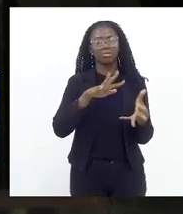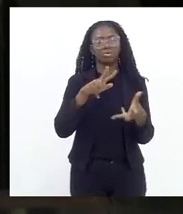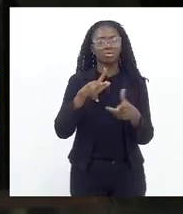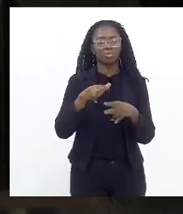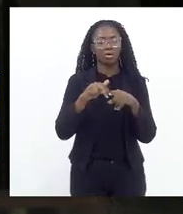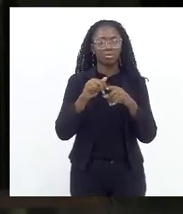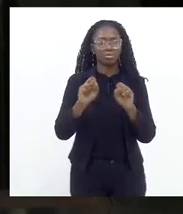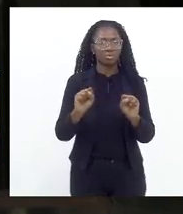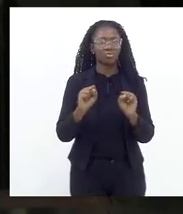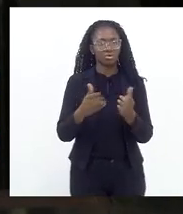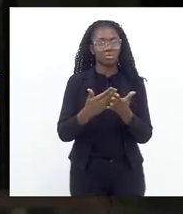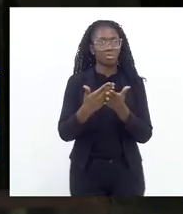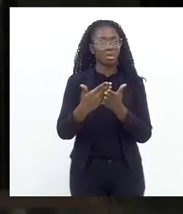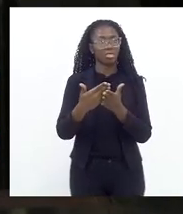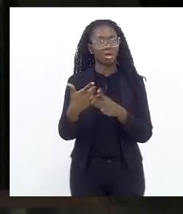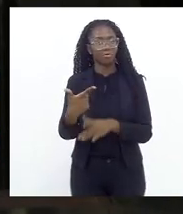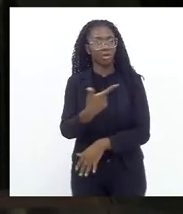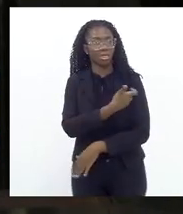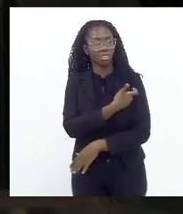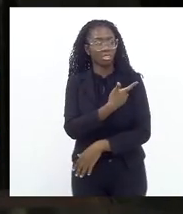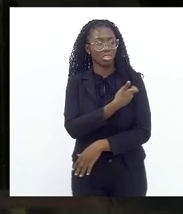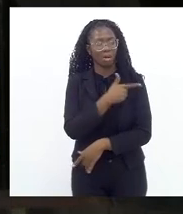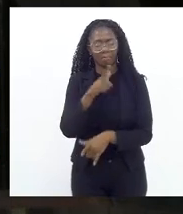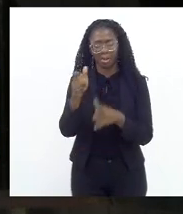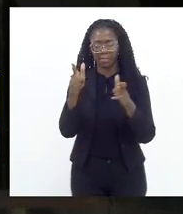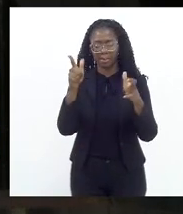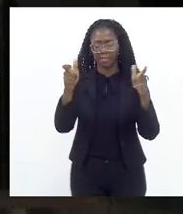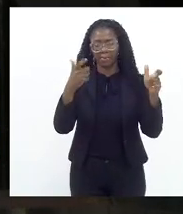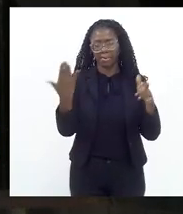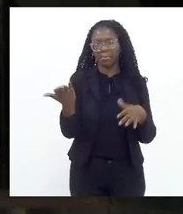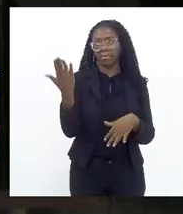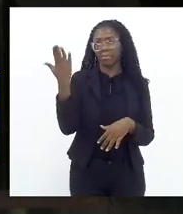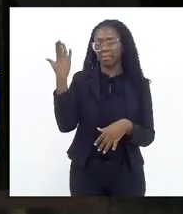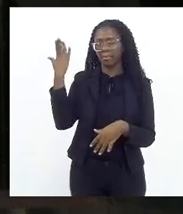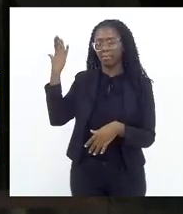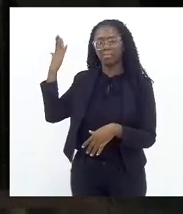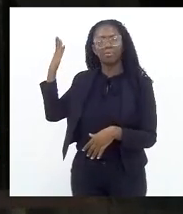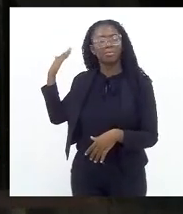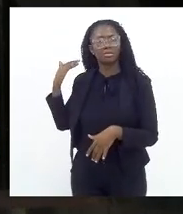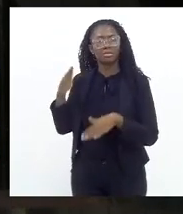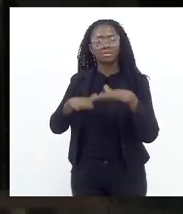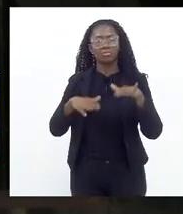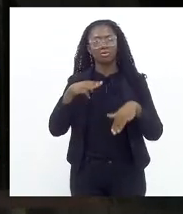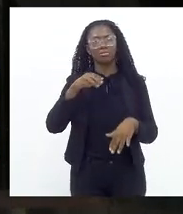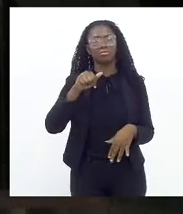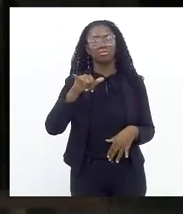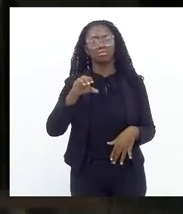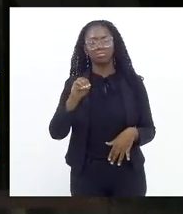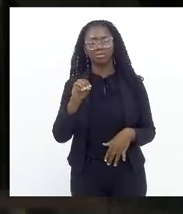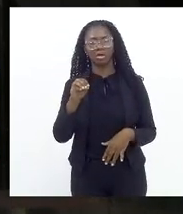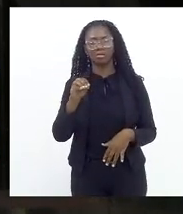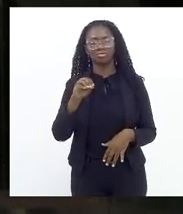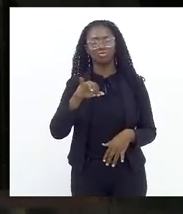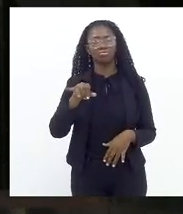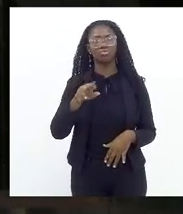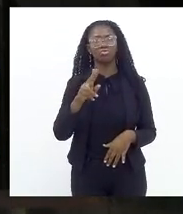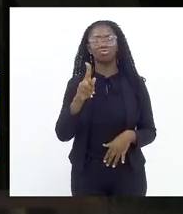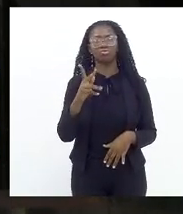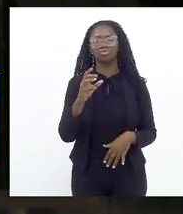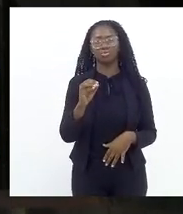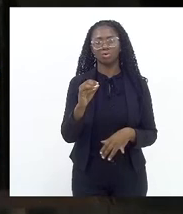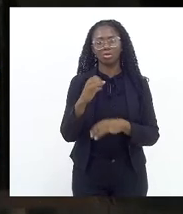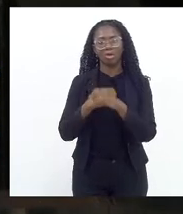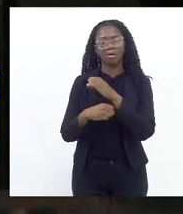ter começado a vacinar brasileiras e brasileiros, talvez em maio, junho do ano